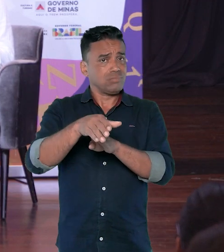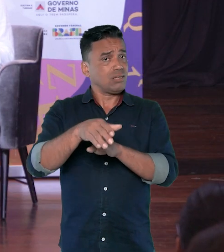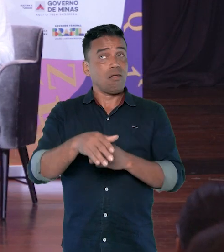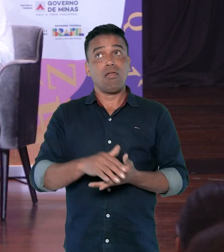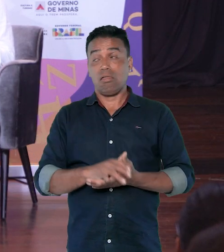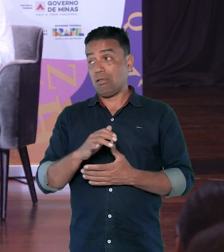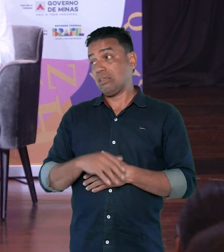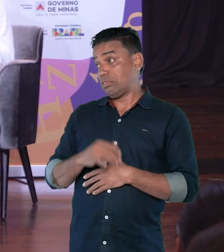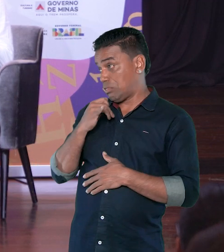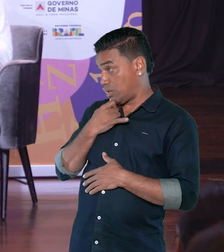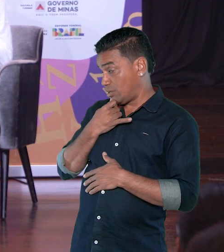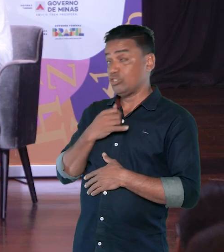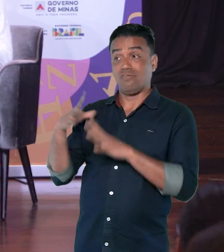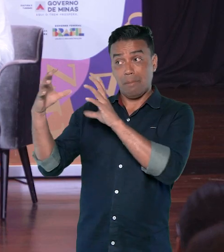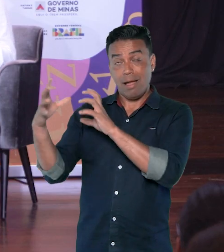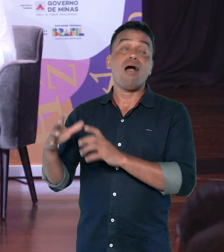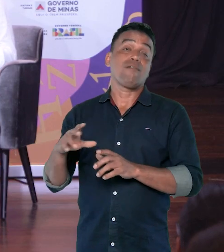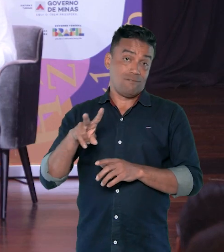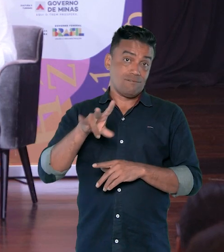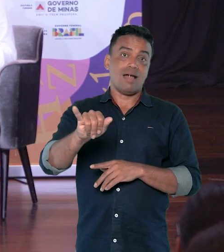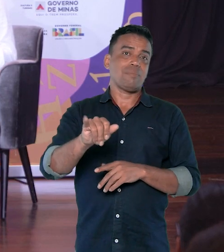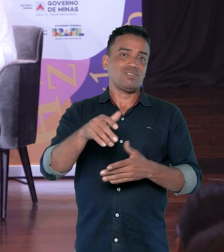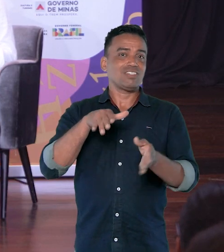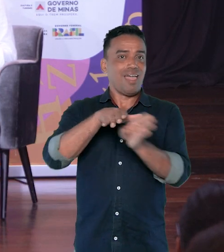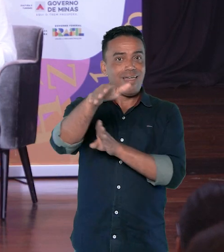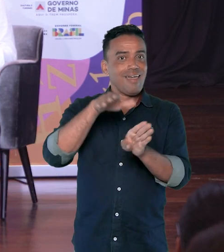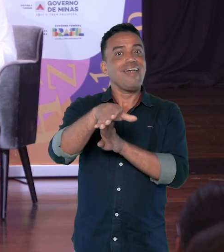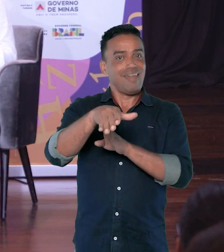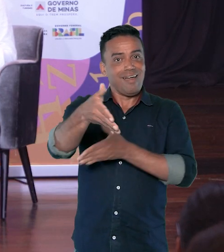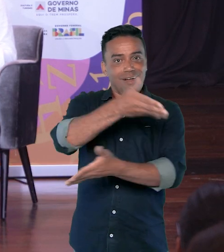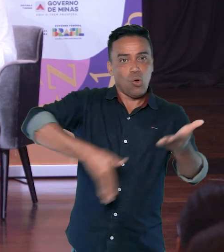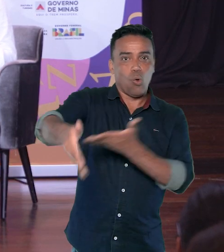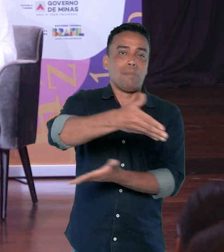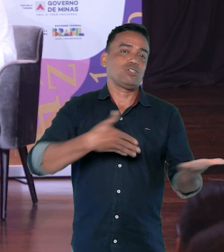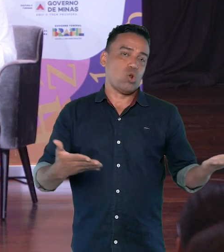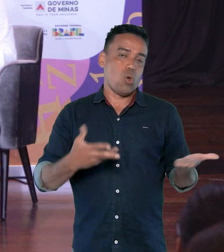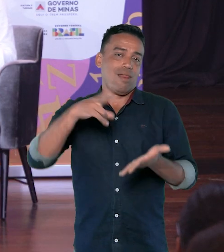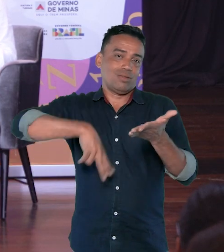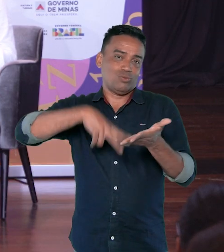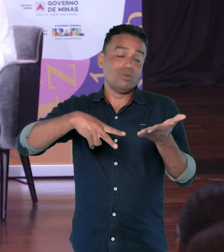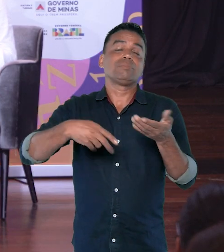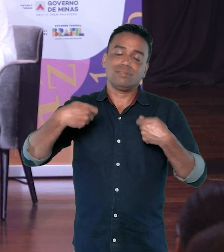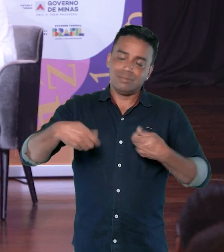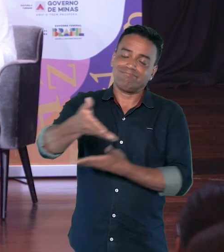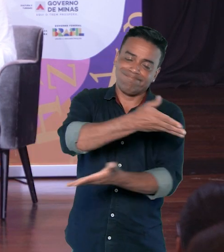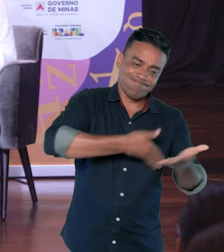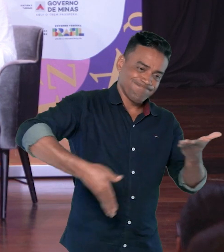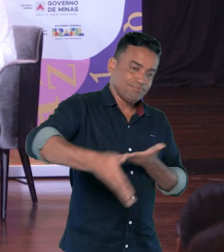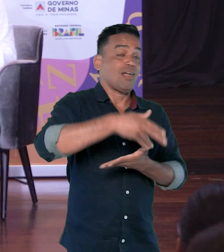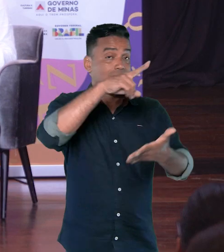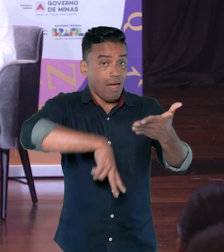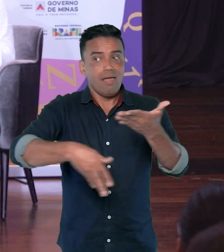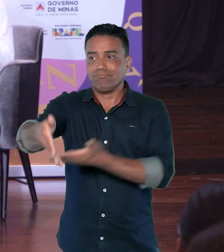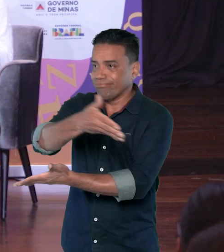decepcionado com ela? Vai brigar com ela? Vai, mas seu trabalho você fez. Então, acho que é isso. A gente precisa partilhar aquilo que a gente